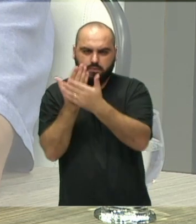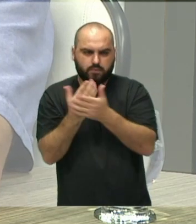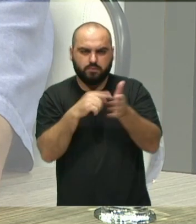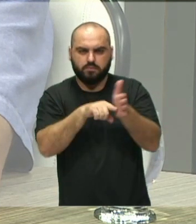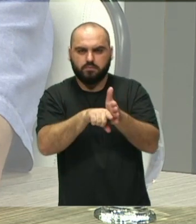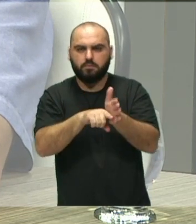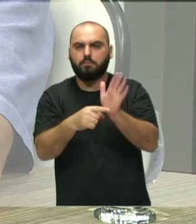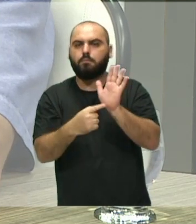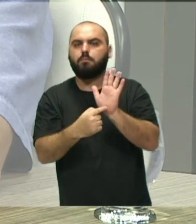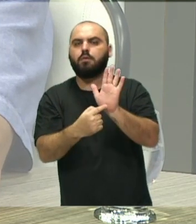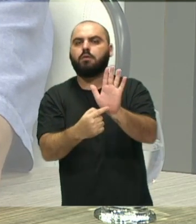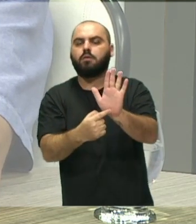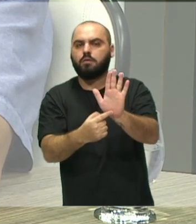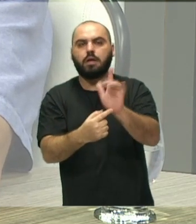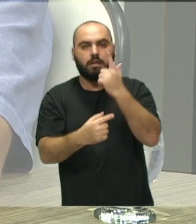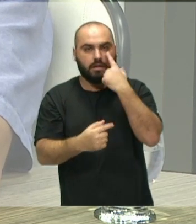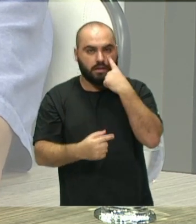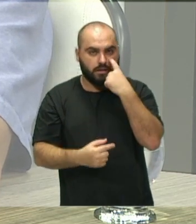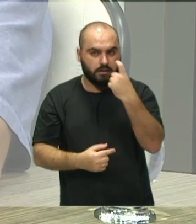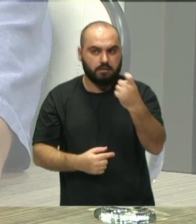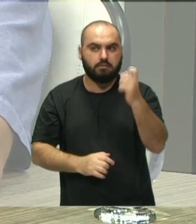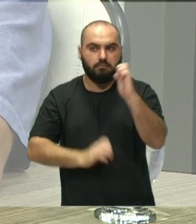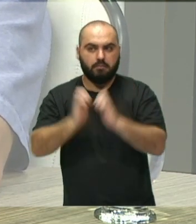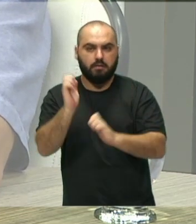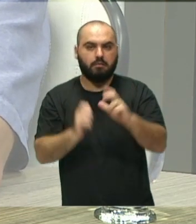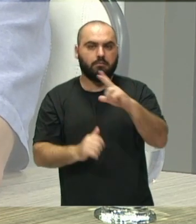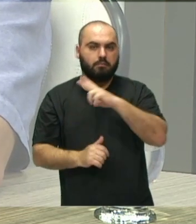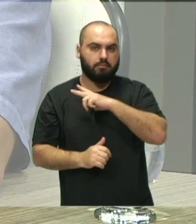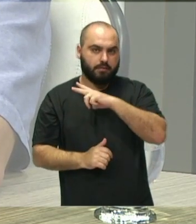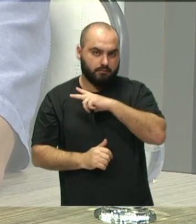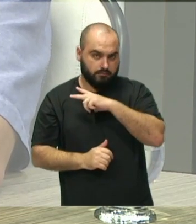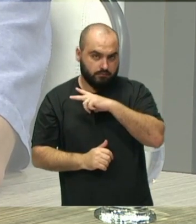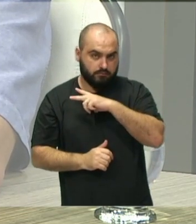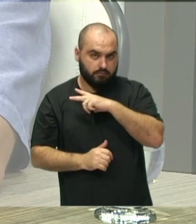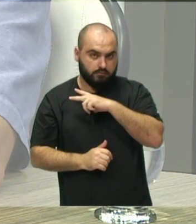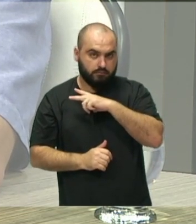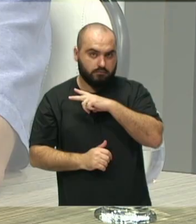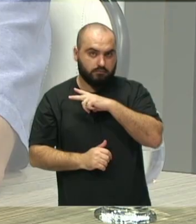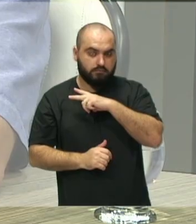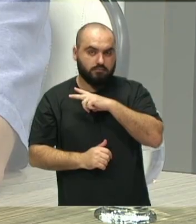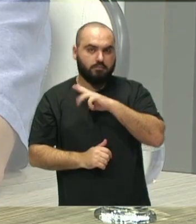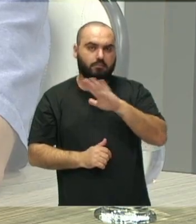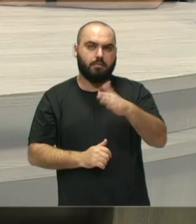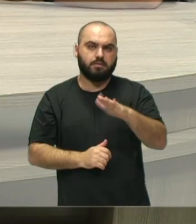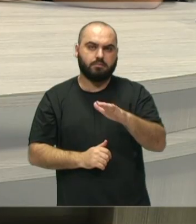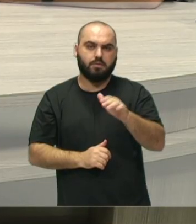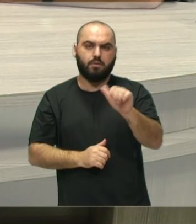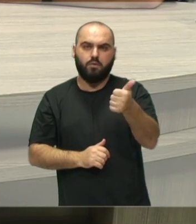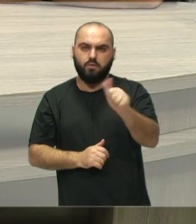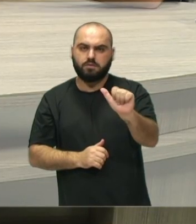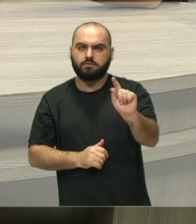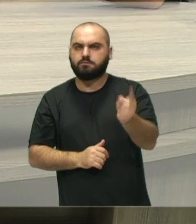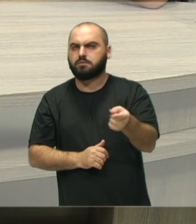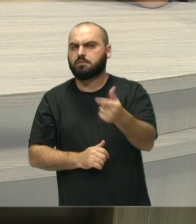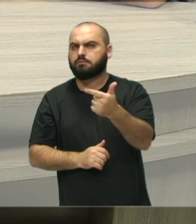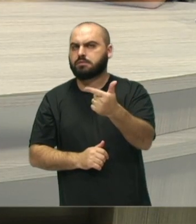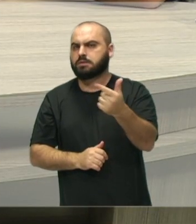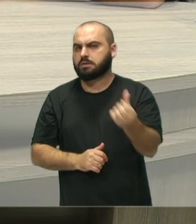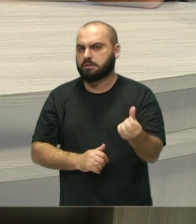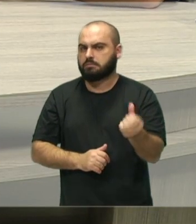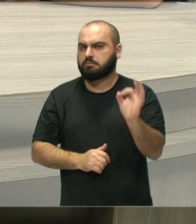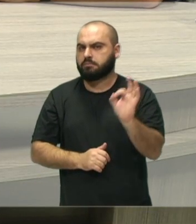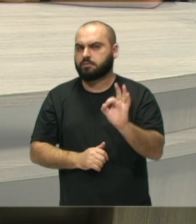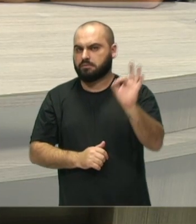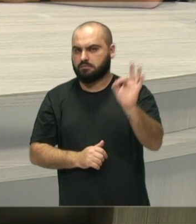apontavam um número de interesse da iniciativa privada a partir de uma TIR de 11,6%, uma taxa interna